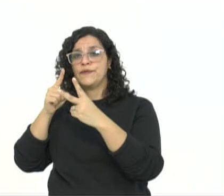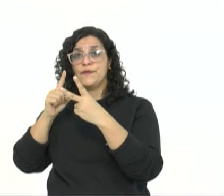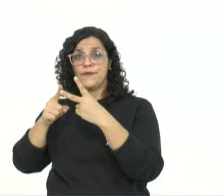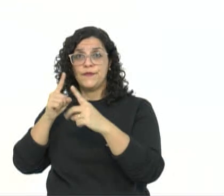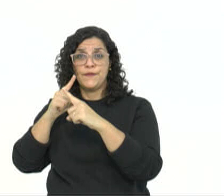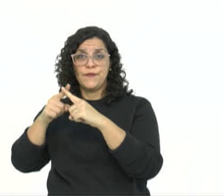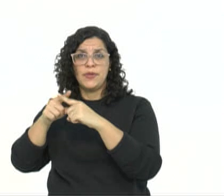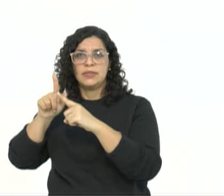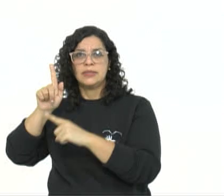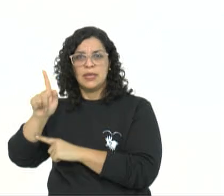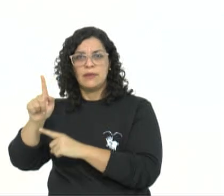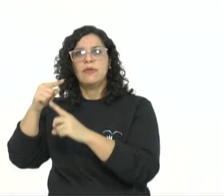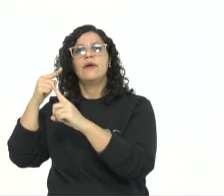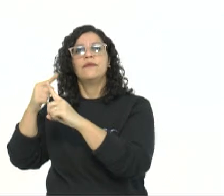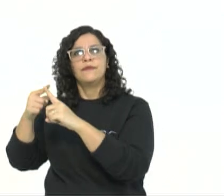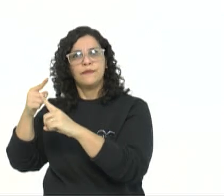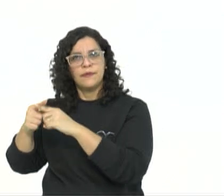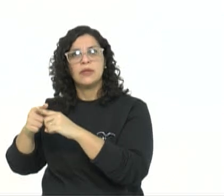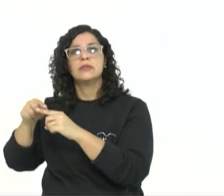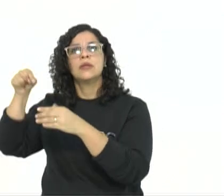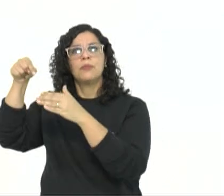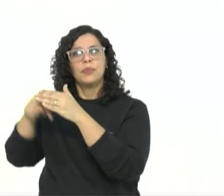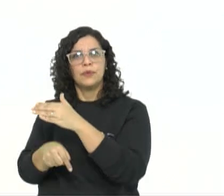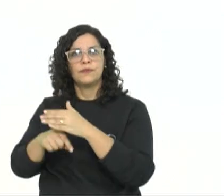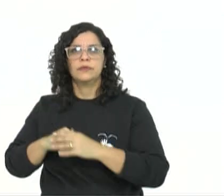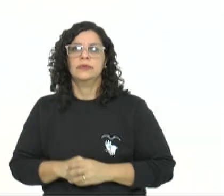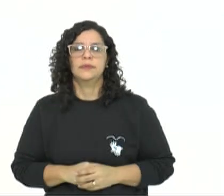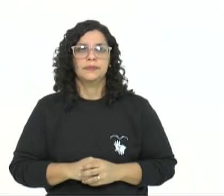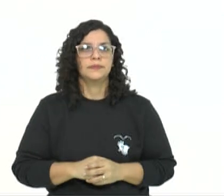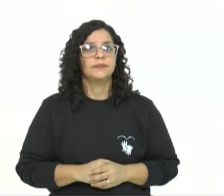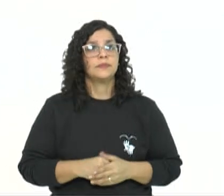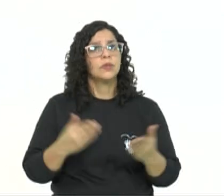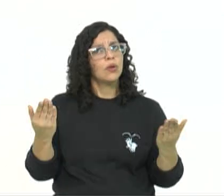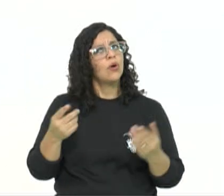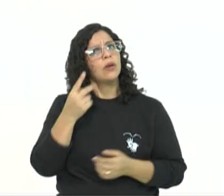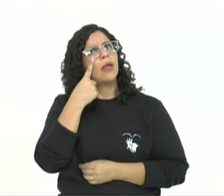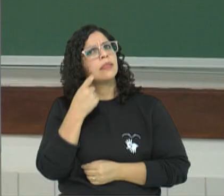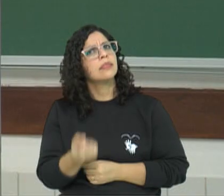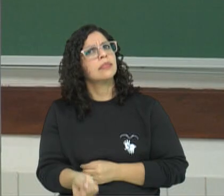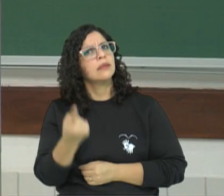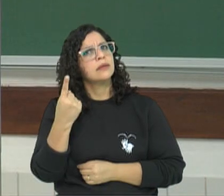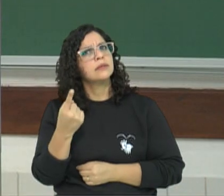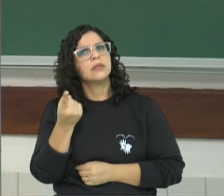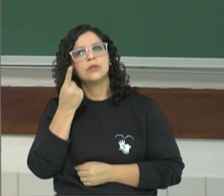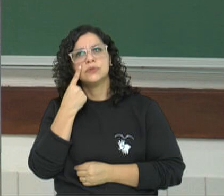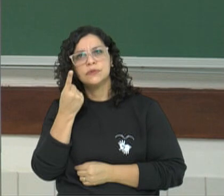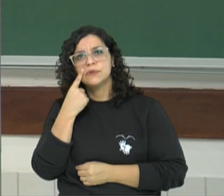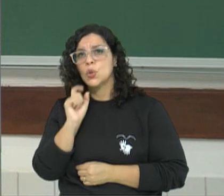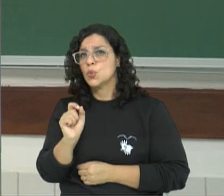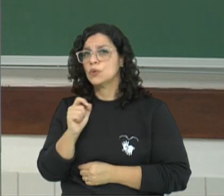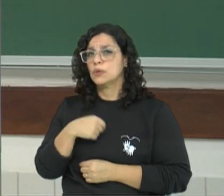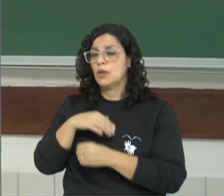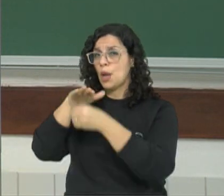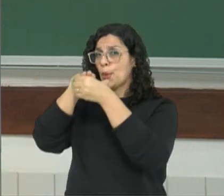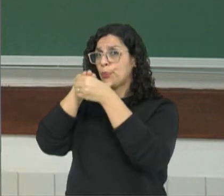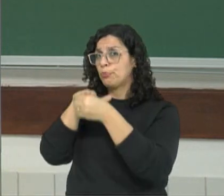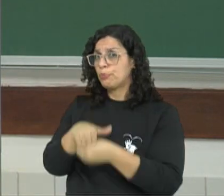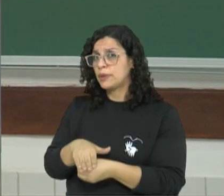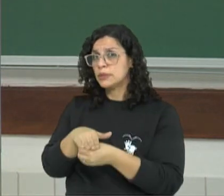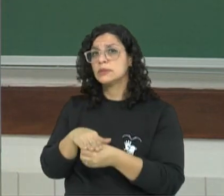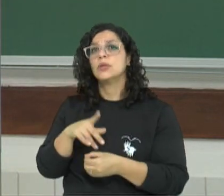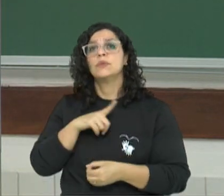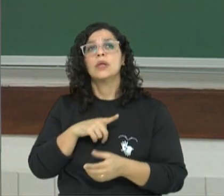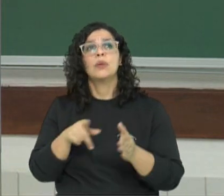a gravidade vezes a profundidade. Então, uma coisa interessante aqui é que a pressão é